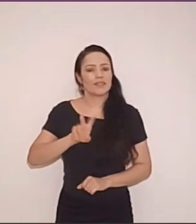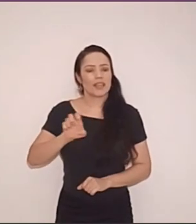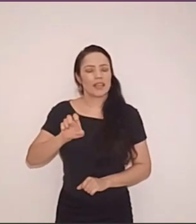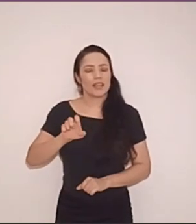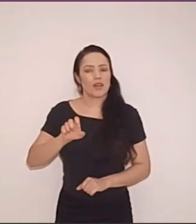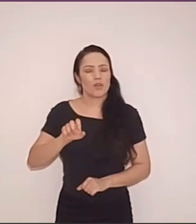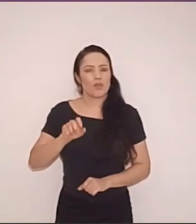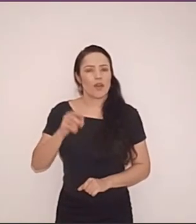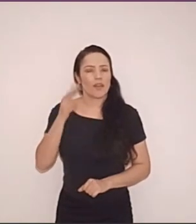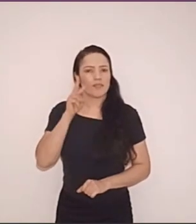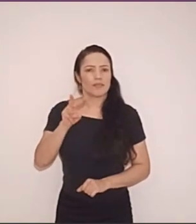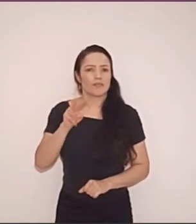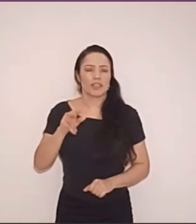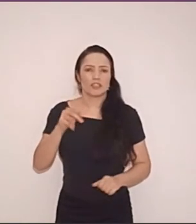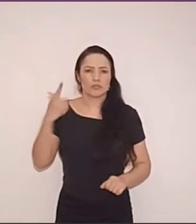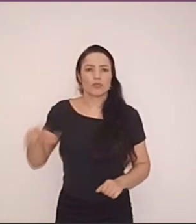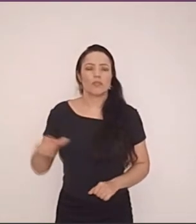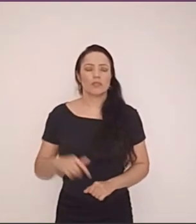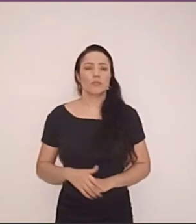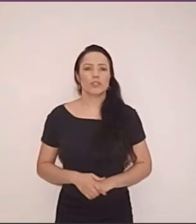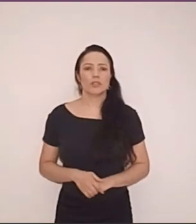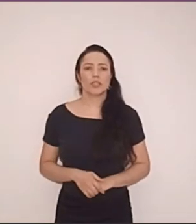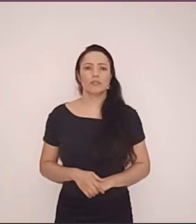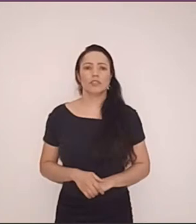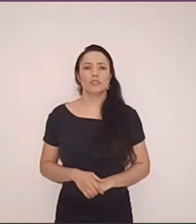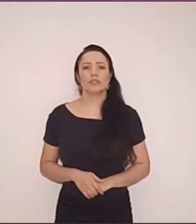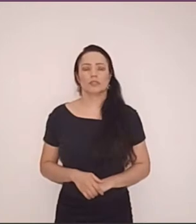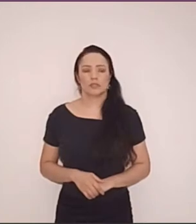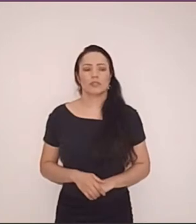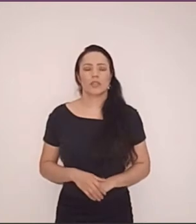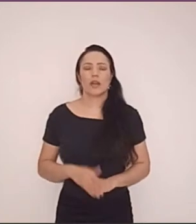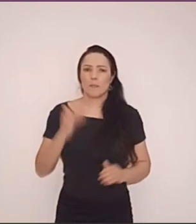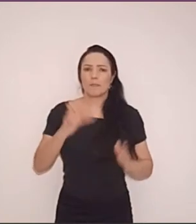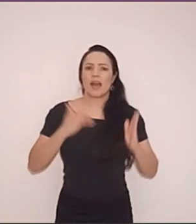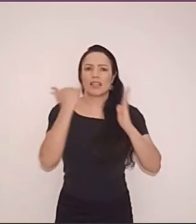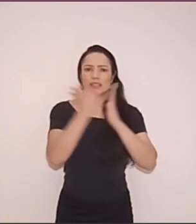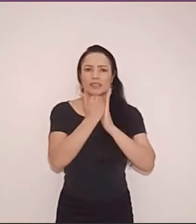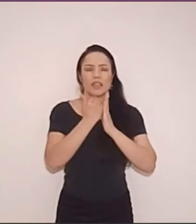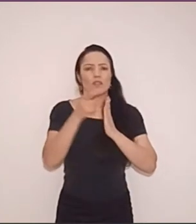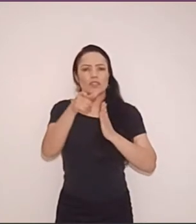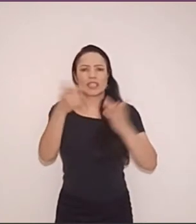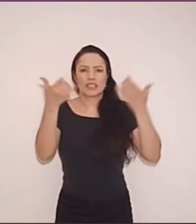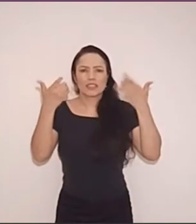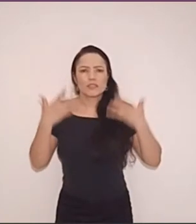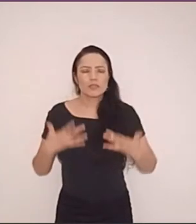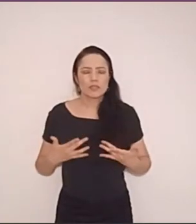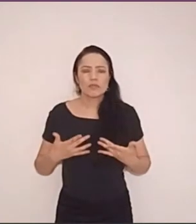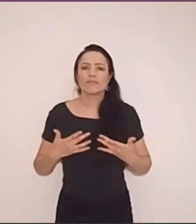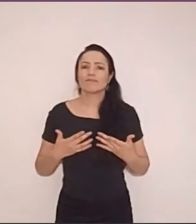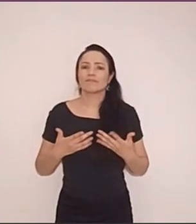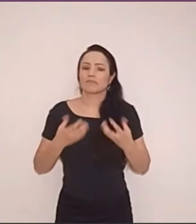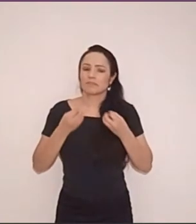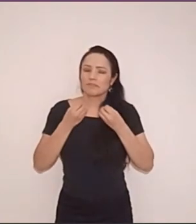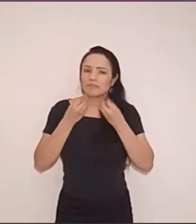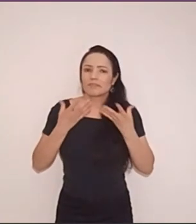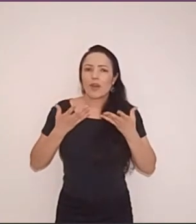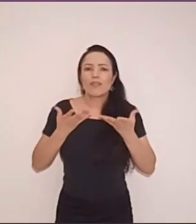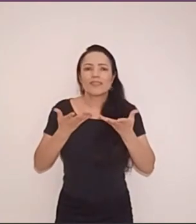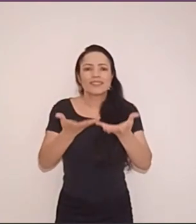para poder depurar ainda mais todo esse esse sumo e que você generosamente